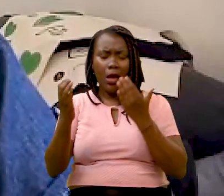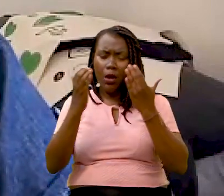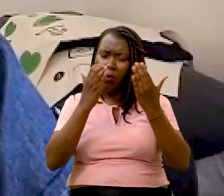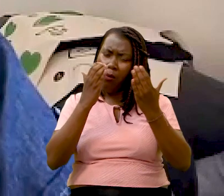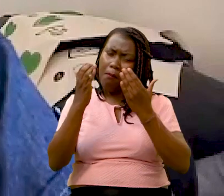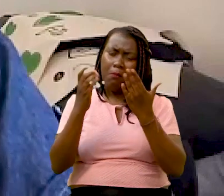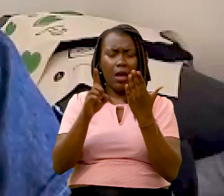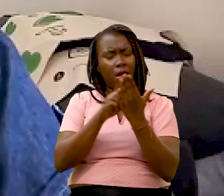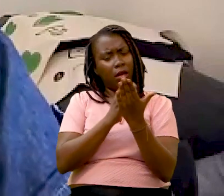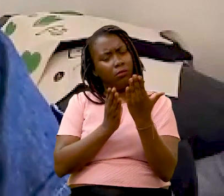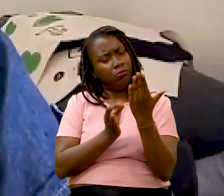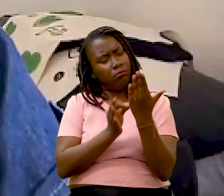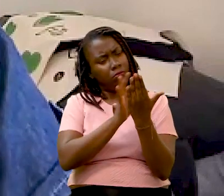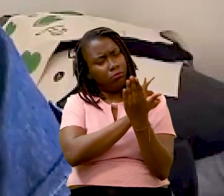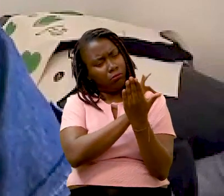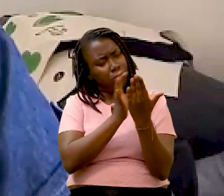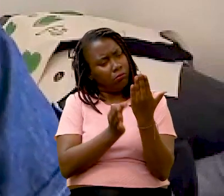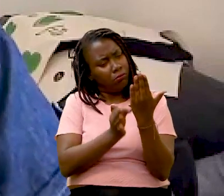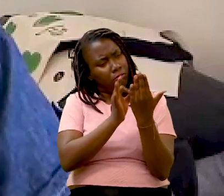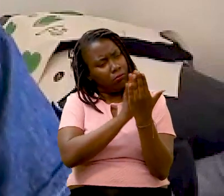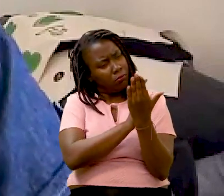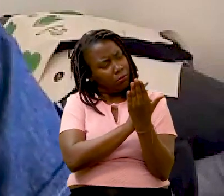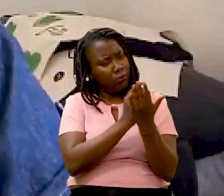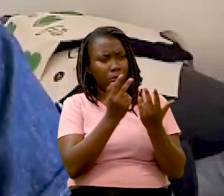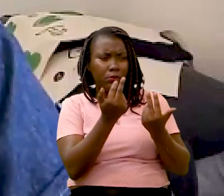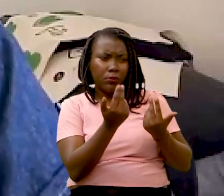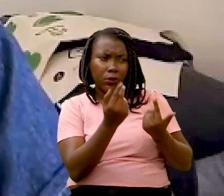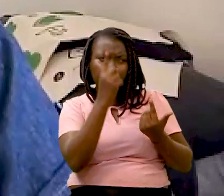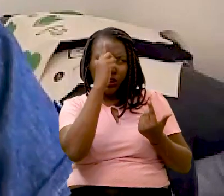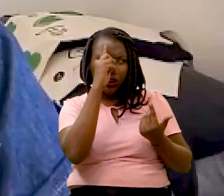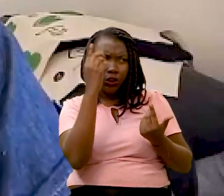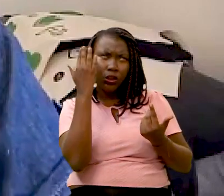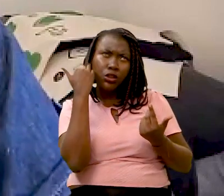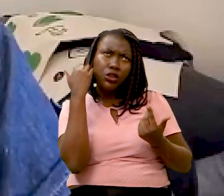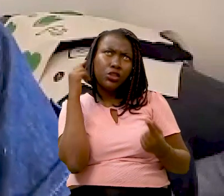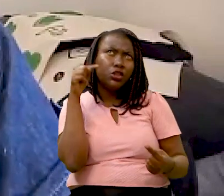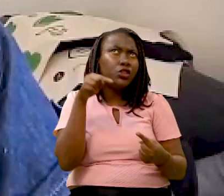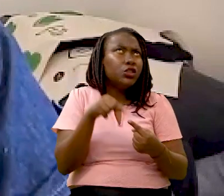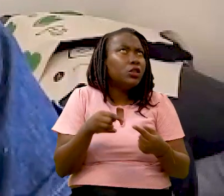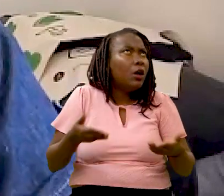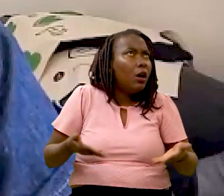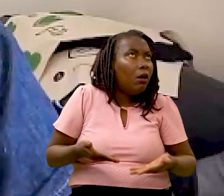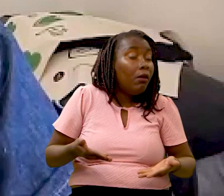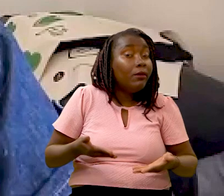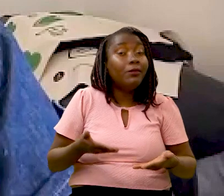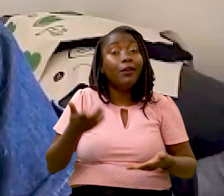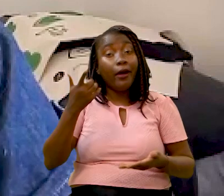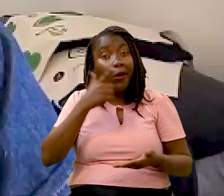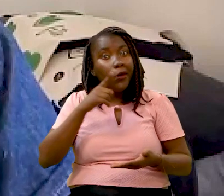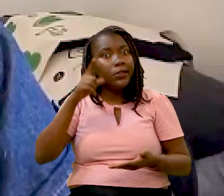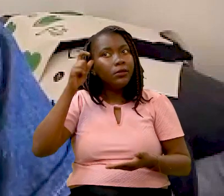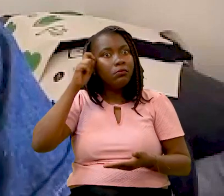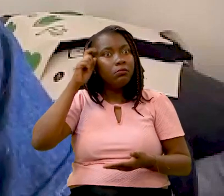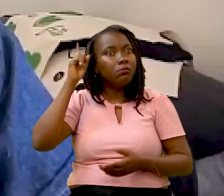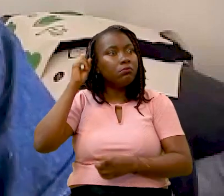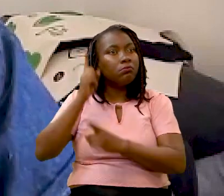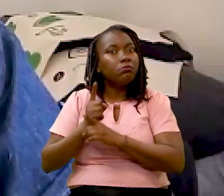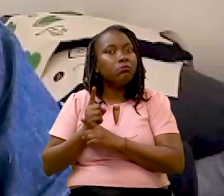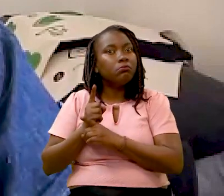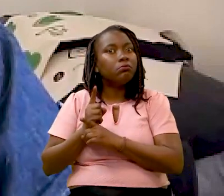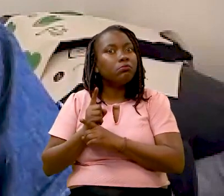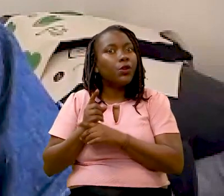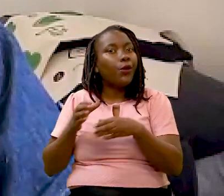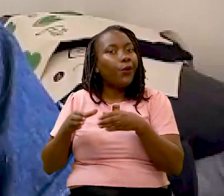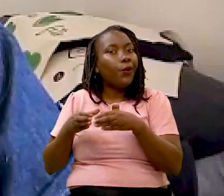esses diários para ver o que está em comum naqueles dias. Ela vai conseguir, pelo menos, ter uma ideia